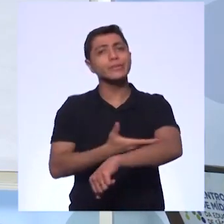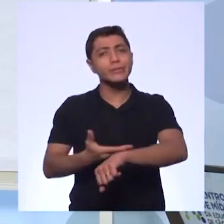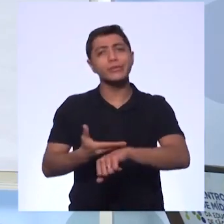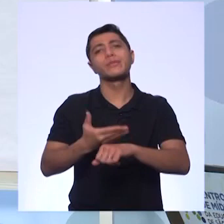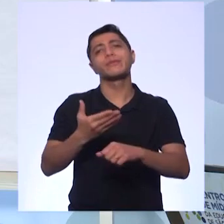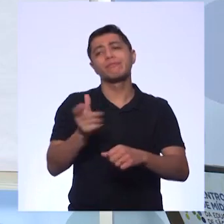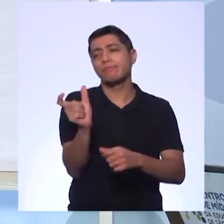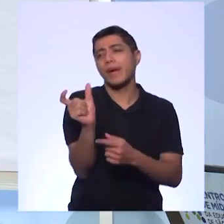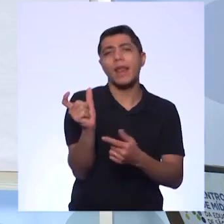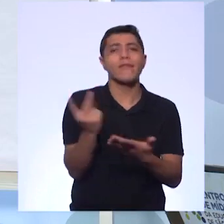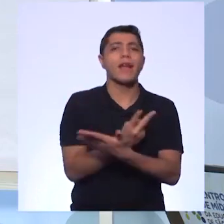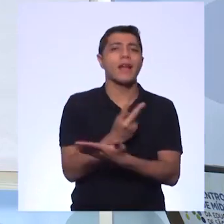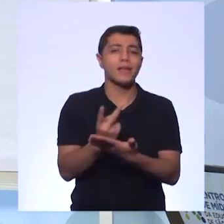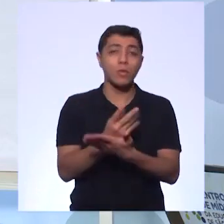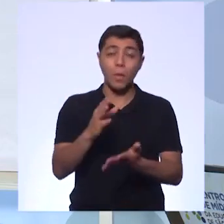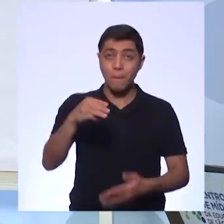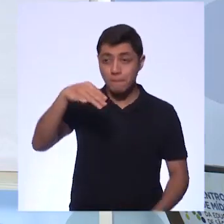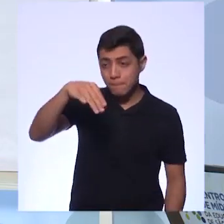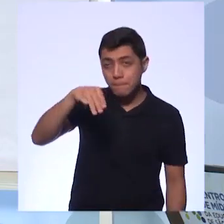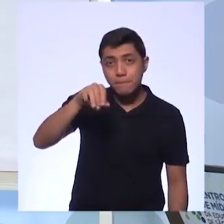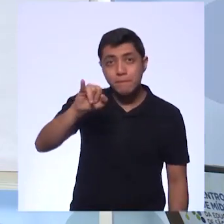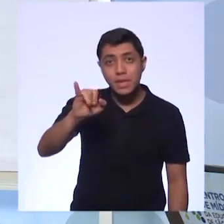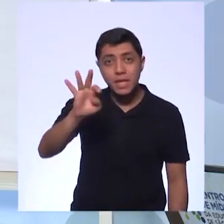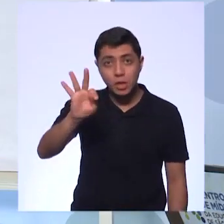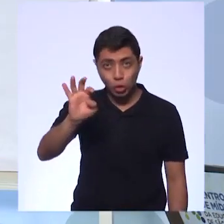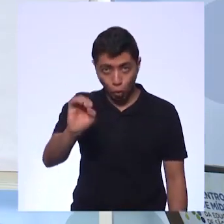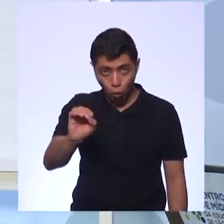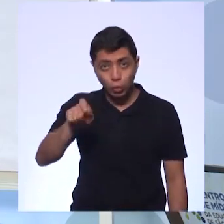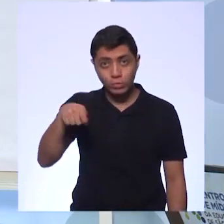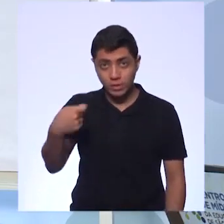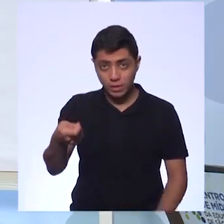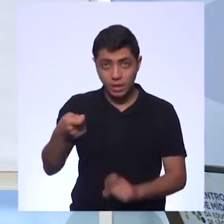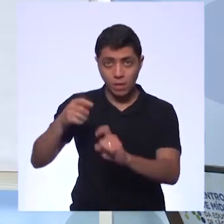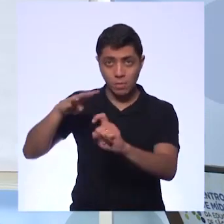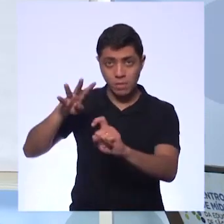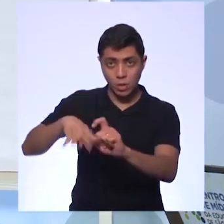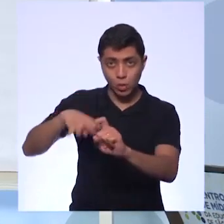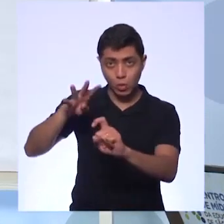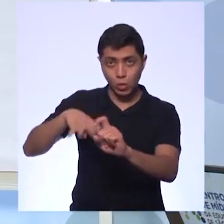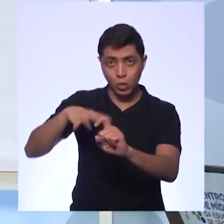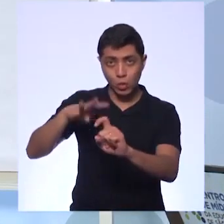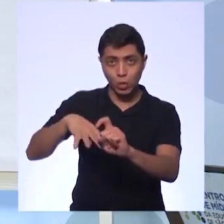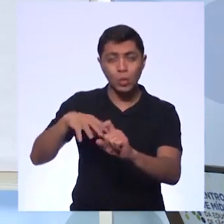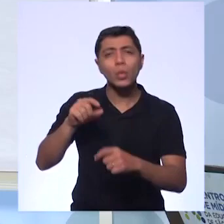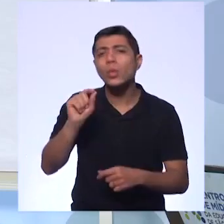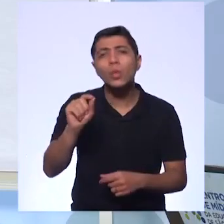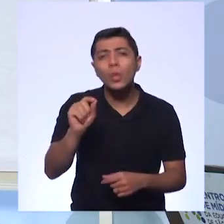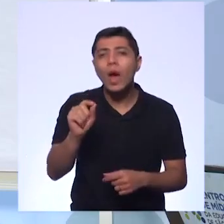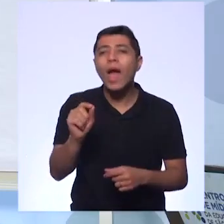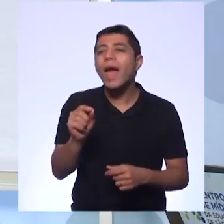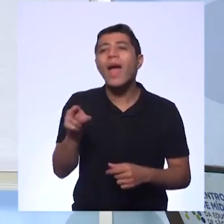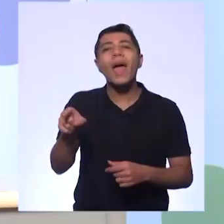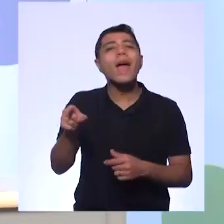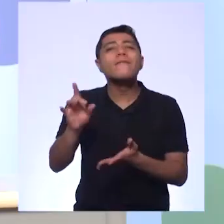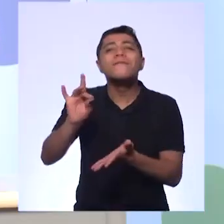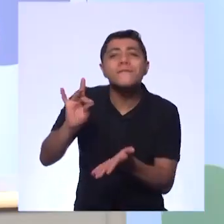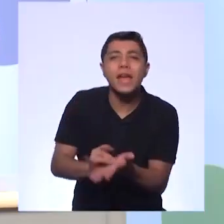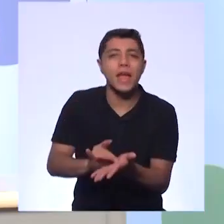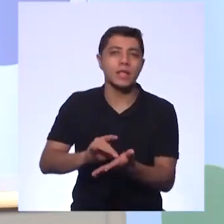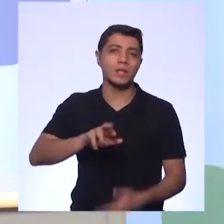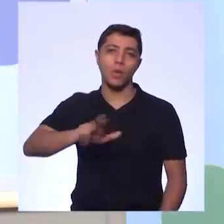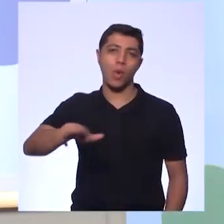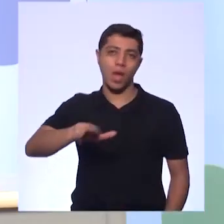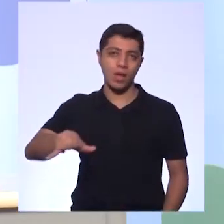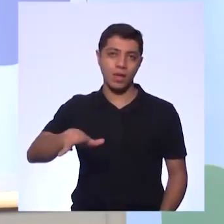uma coisa que não é verdade, tá? Então, tomem cuidado quando vocês usam quando mito ou mitologia, né? Eu relacionei a